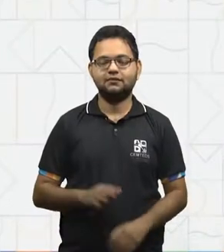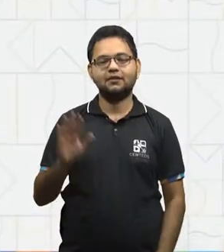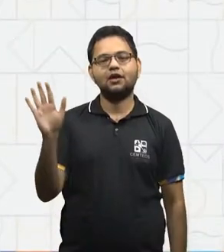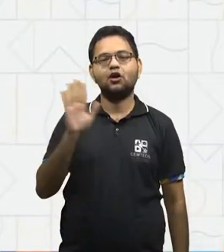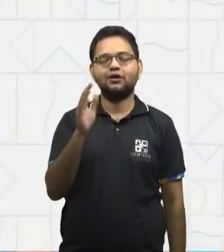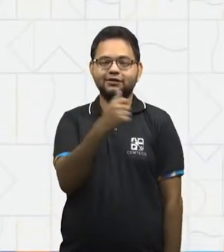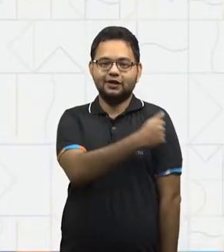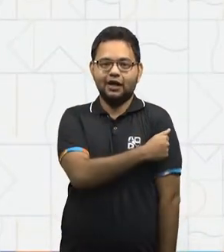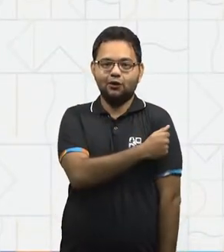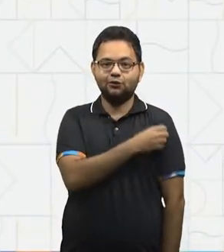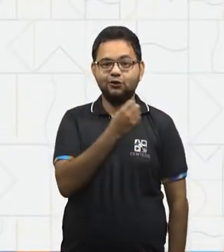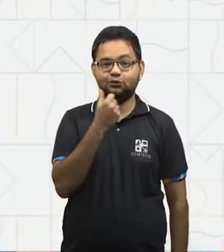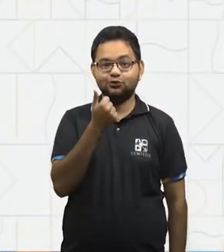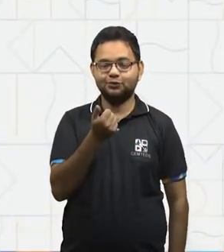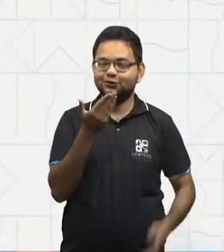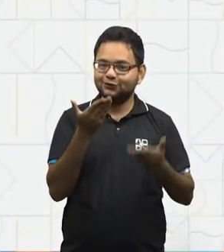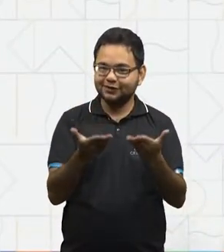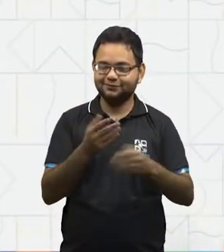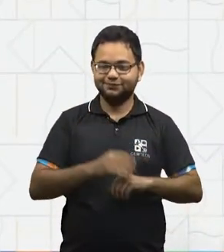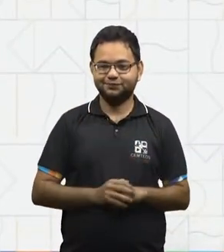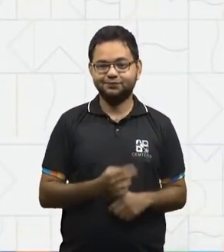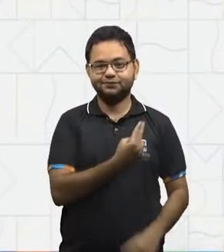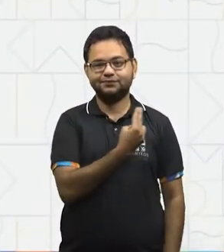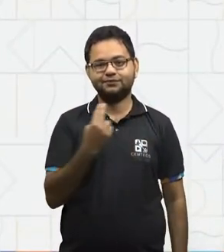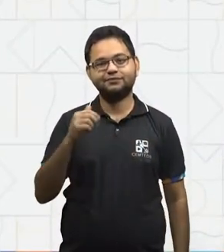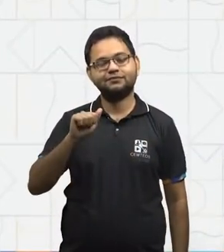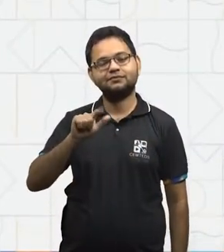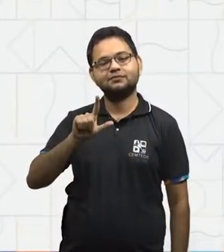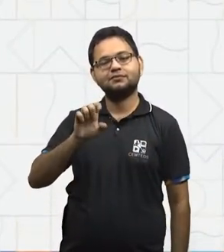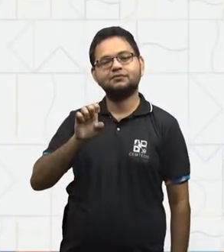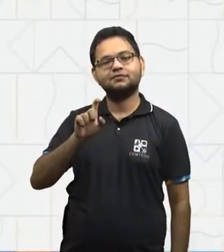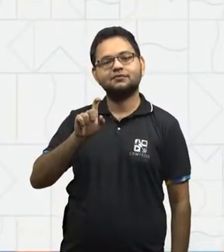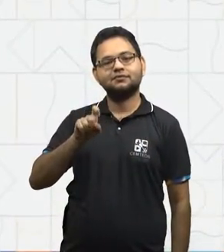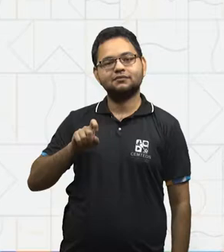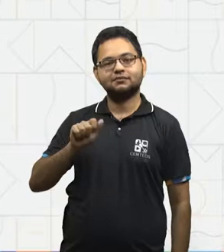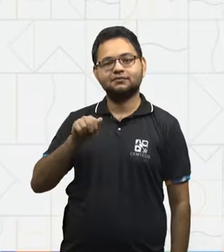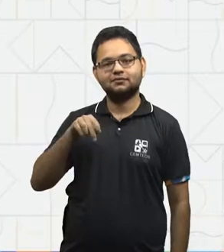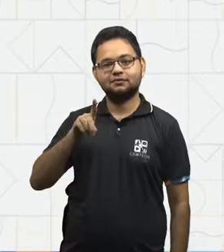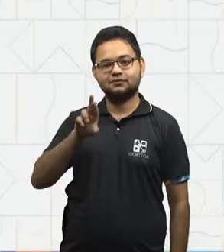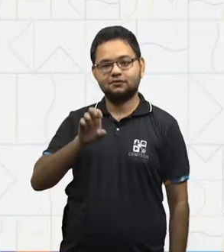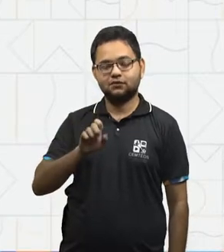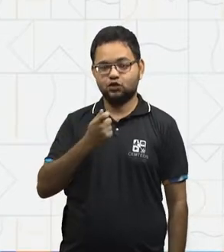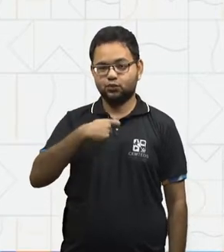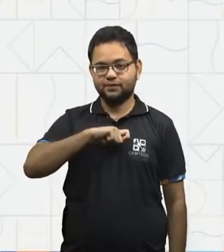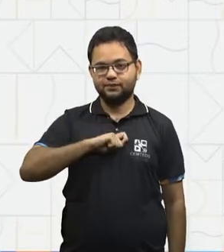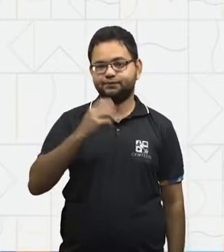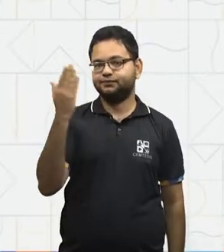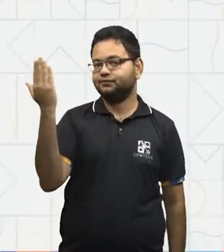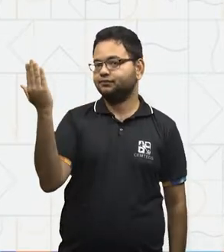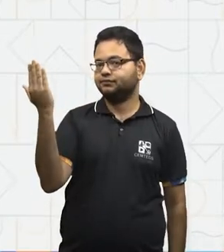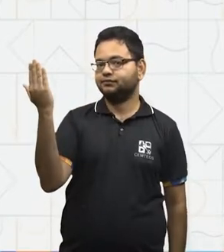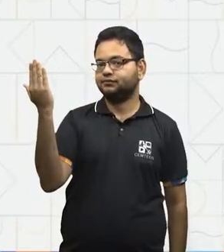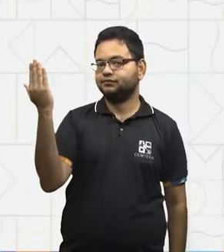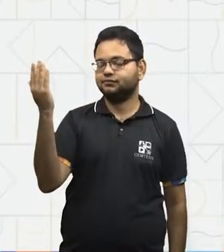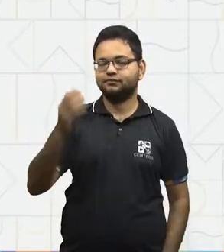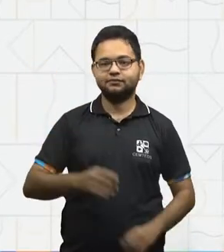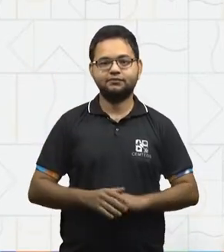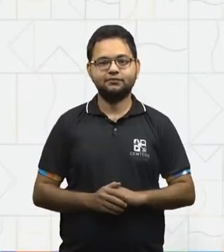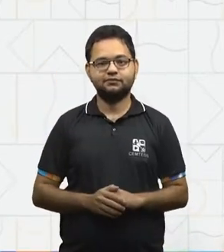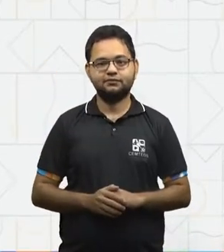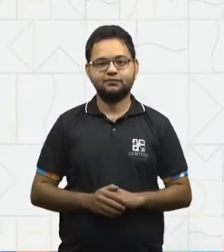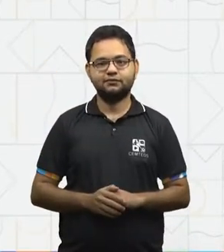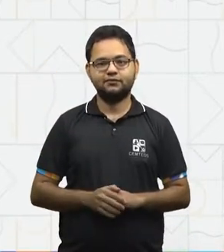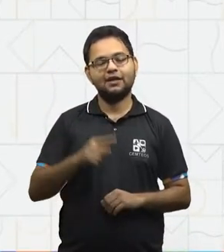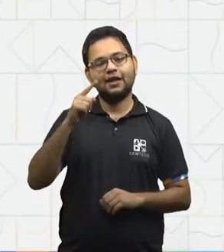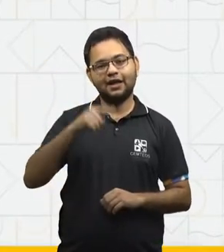Olá, querido estudante, tudo bem com você? Sou o professor Alexandre e o meu sinal na comunidade surda é este.